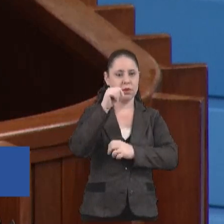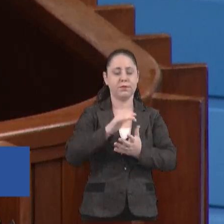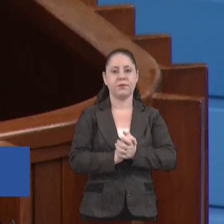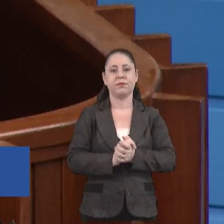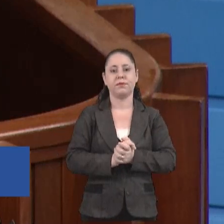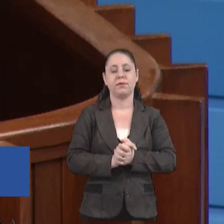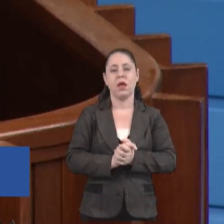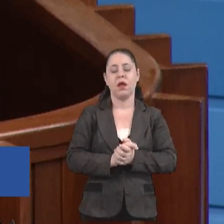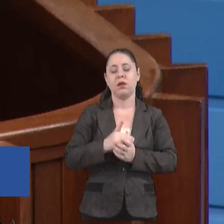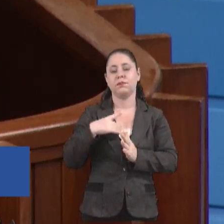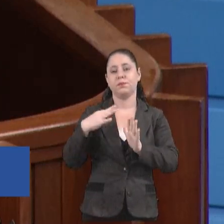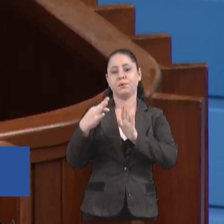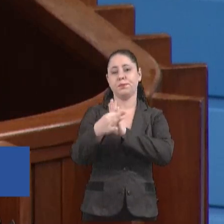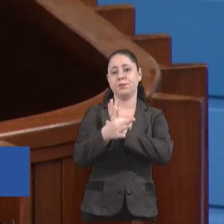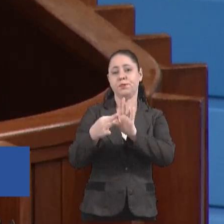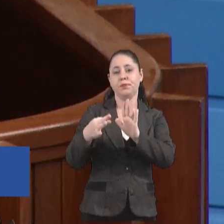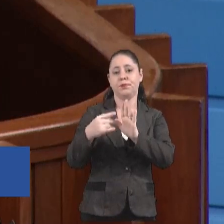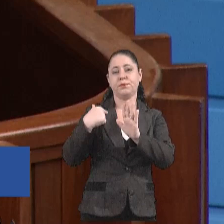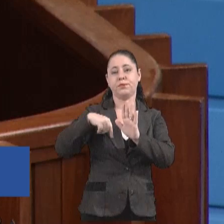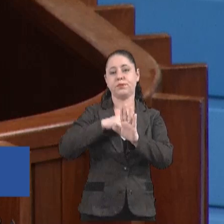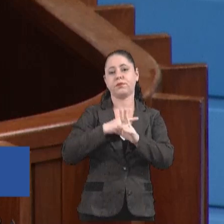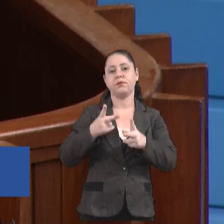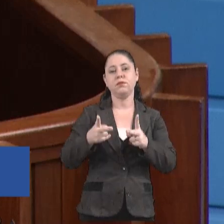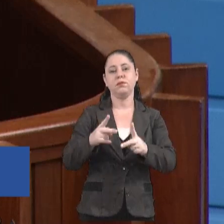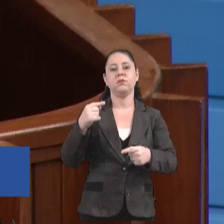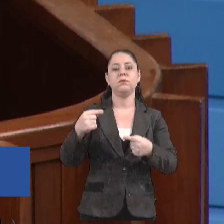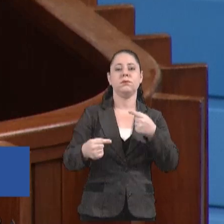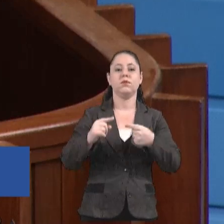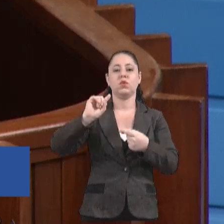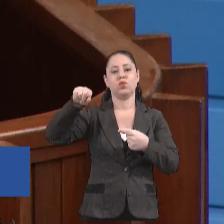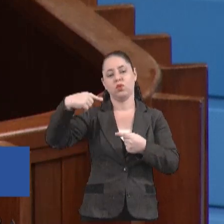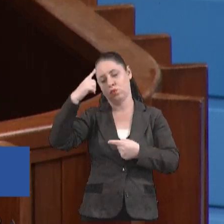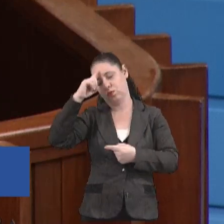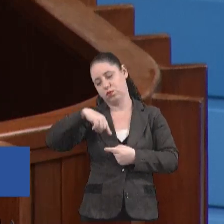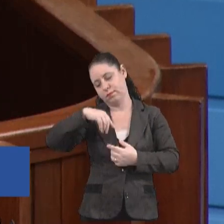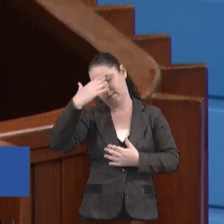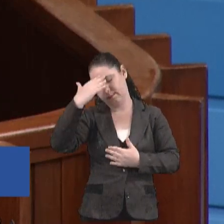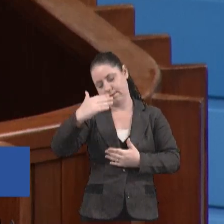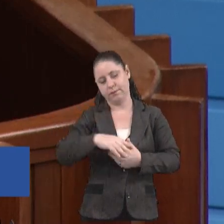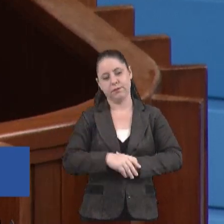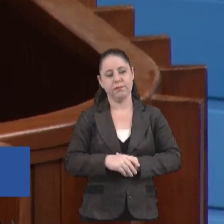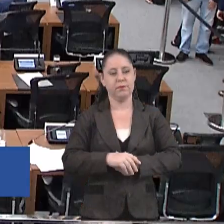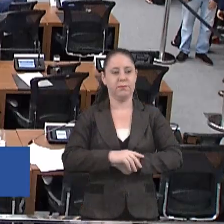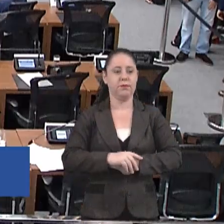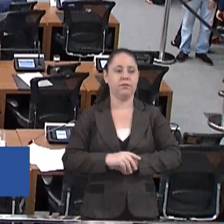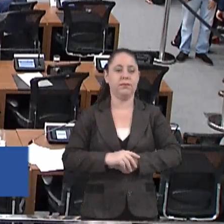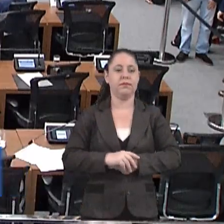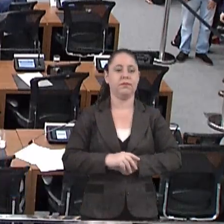essas colocações e a gente continua fazendo esse debate em outros dias. Obrigada.